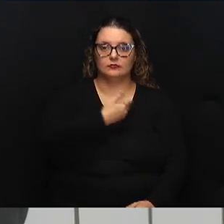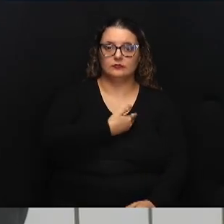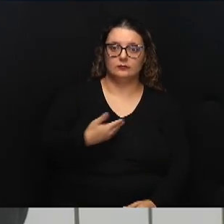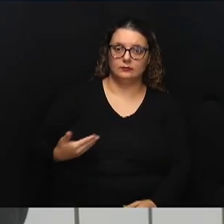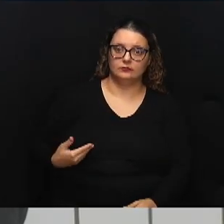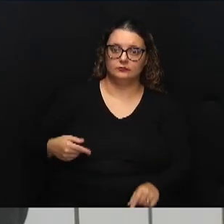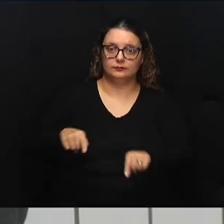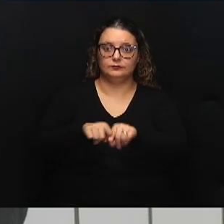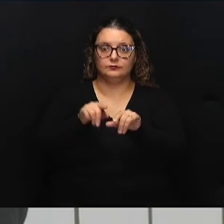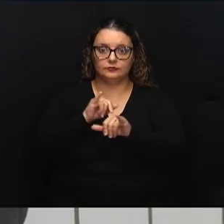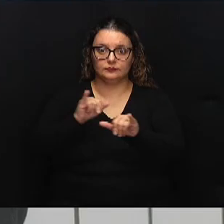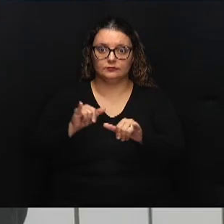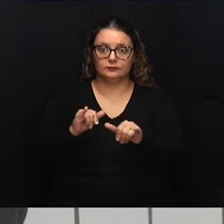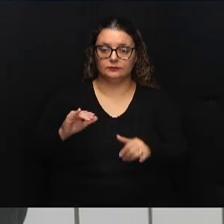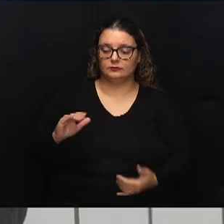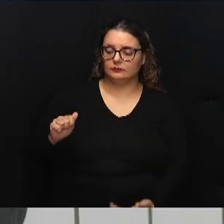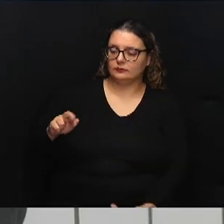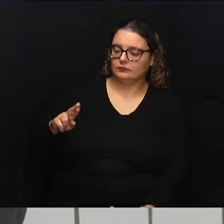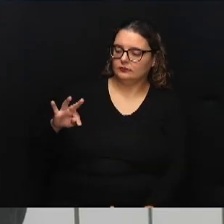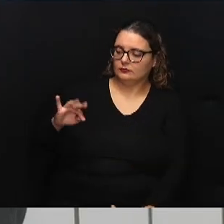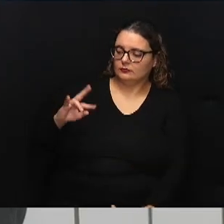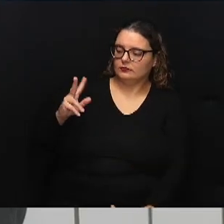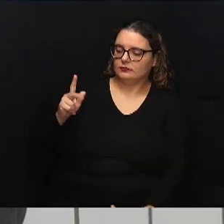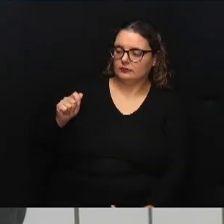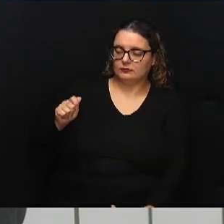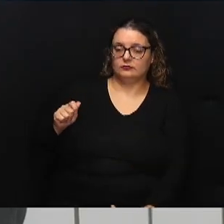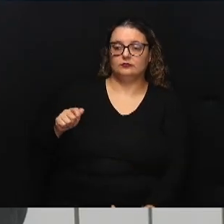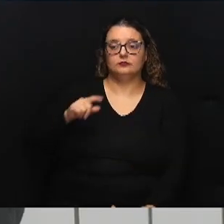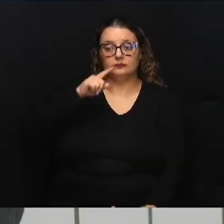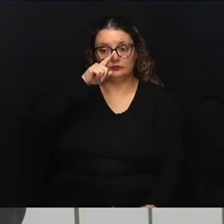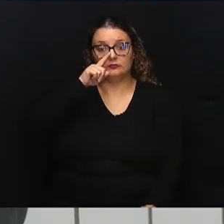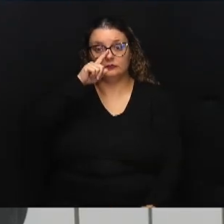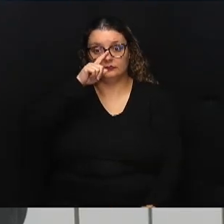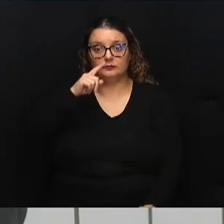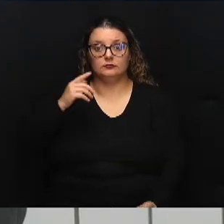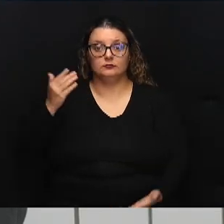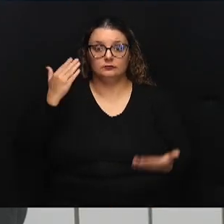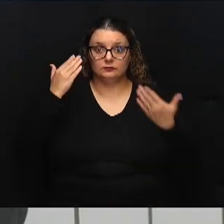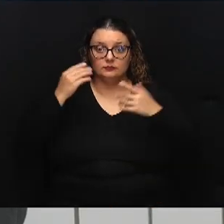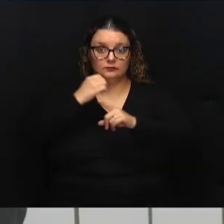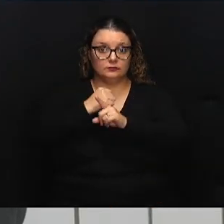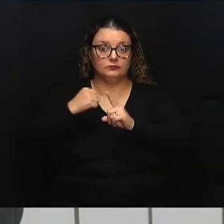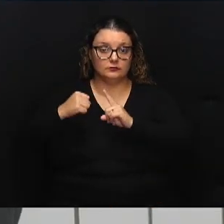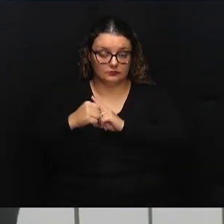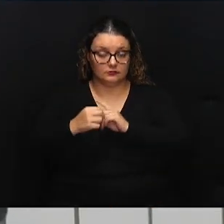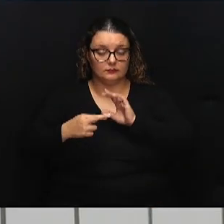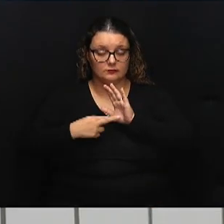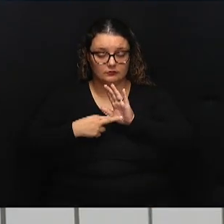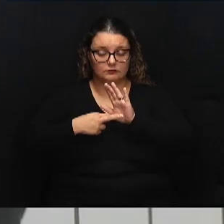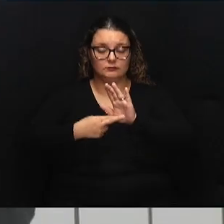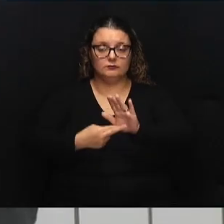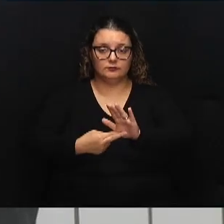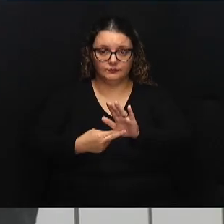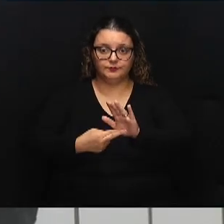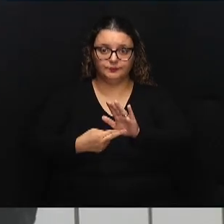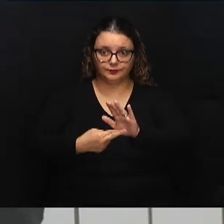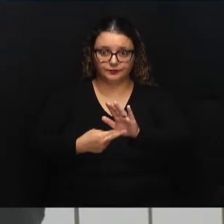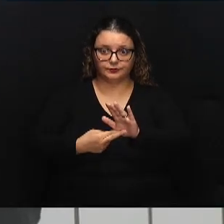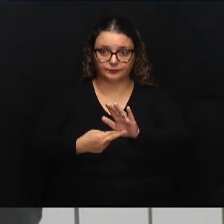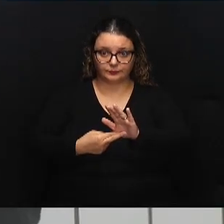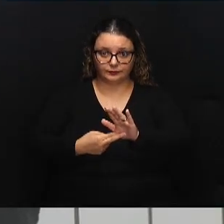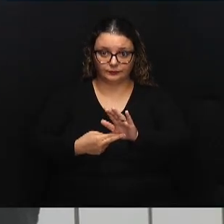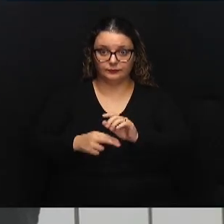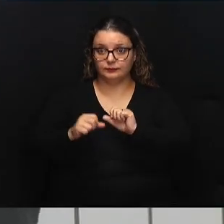até divulgou uma cartilha sobre os riscos psicossociais, né, que representam,